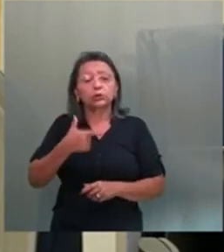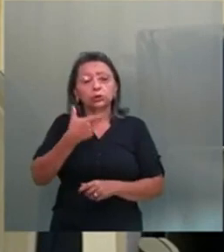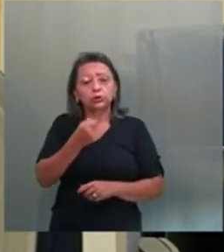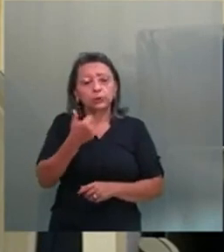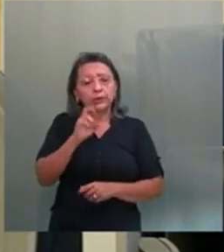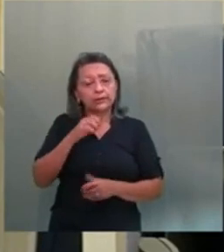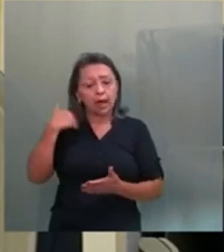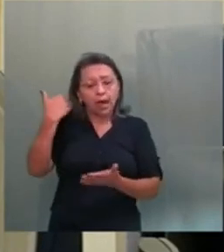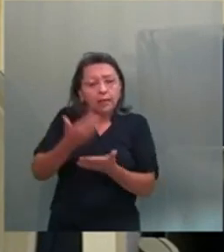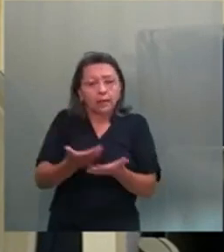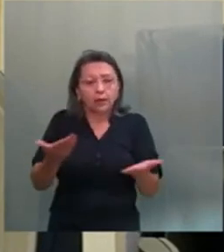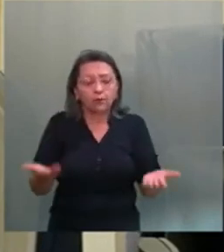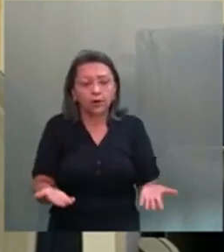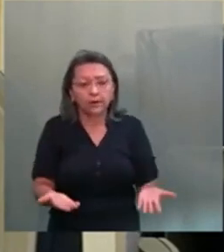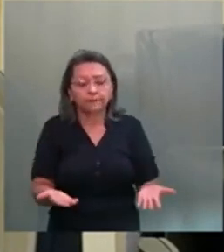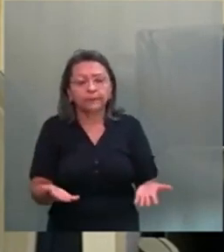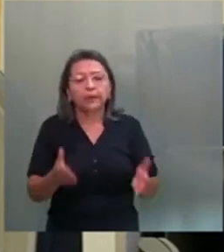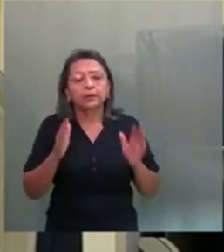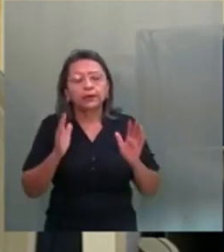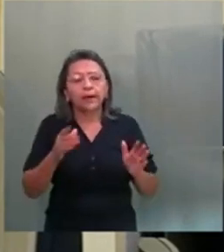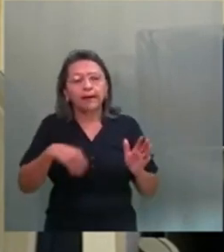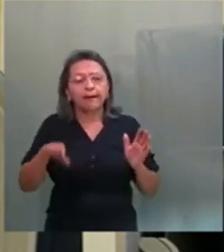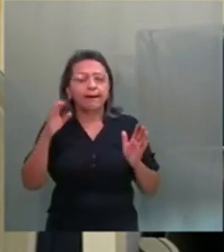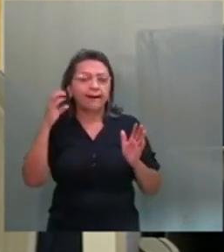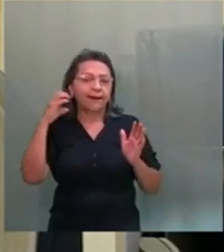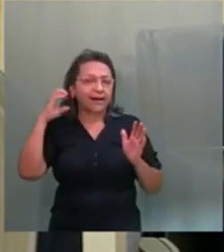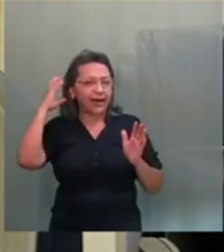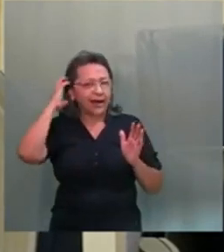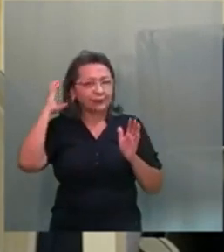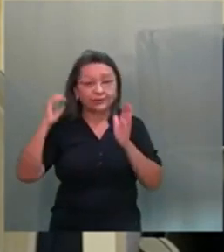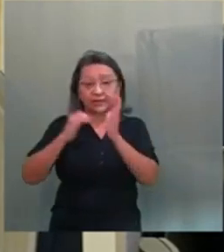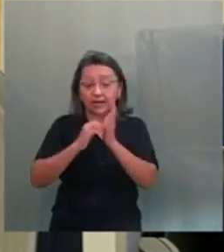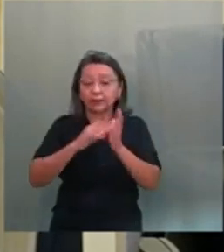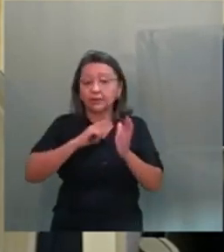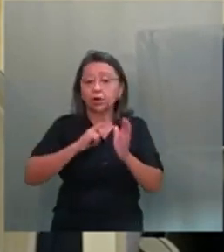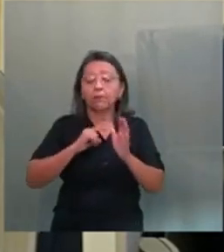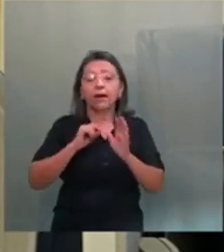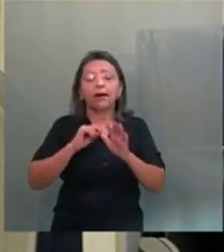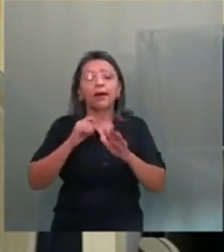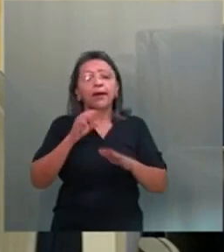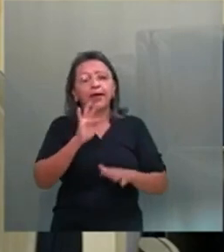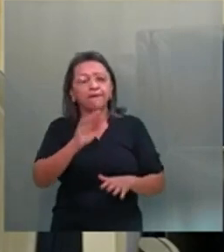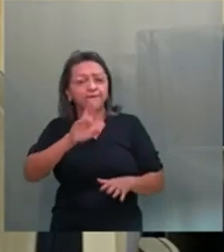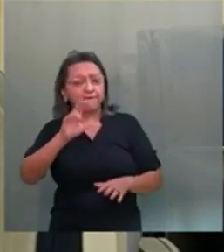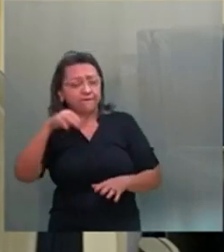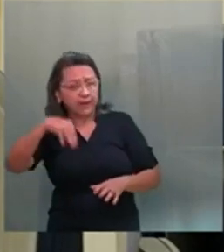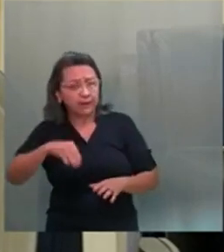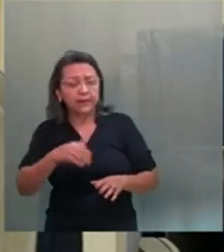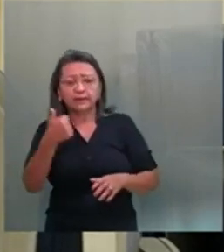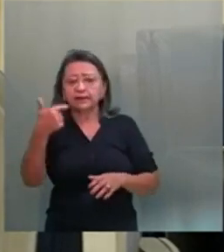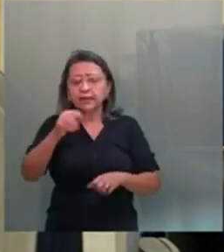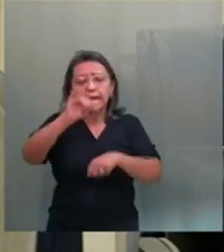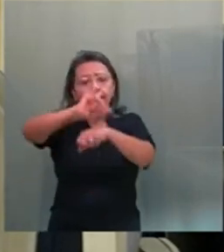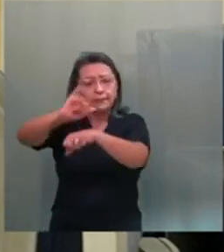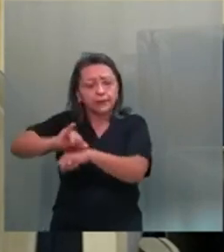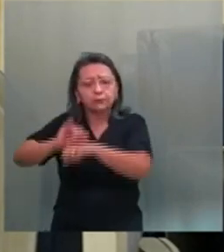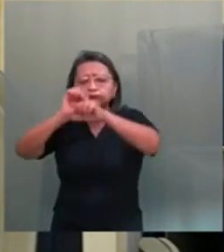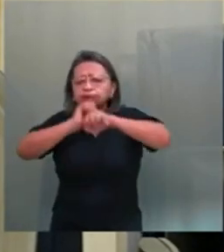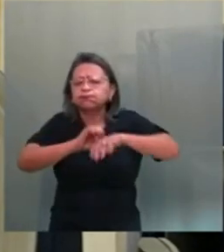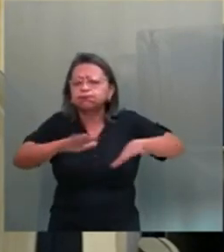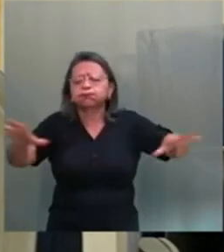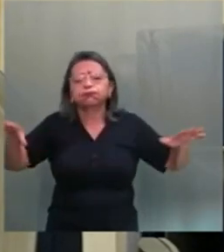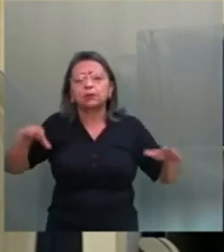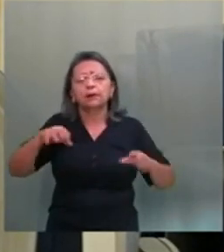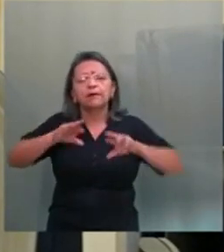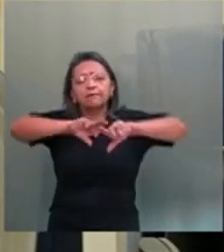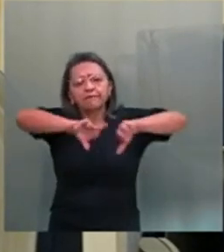2015 até agora. Já a Rádio Senado possui uma rede FM em 17 capitais e distribui seus produtos para um universo